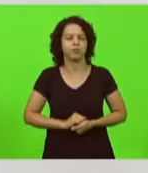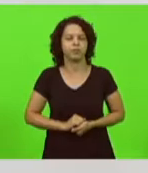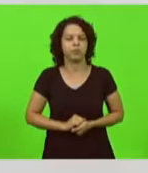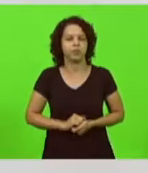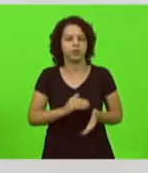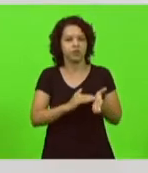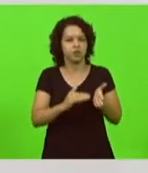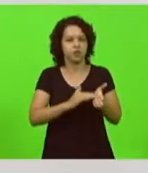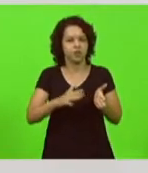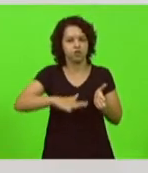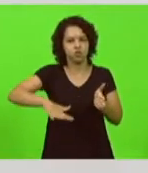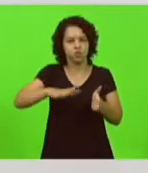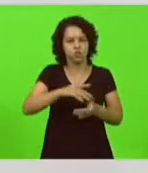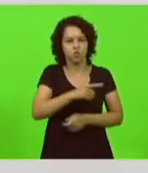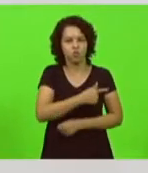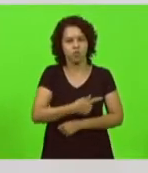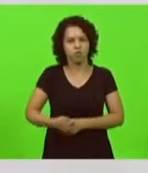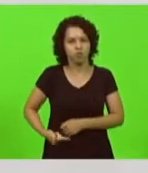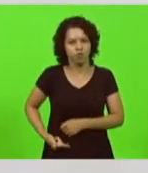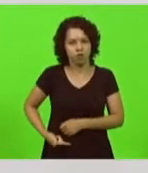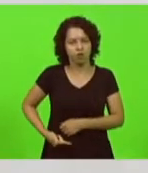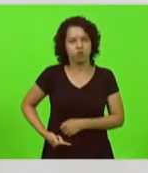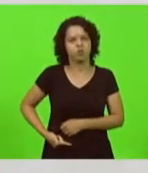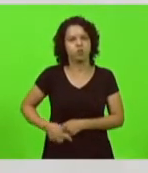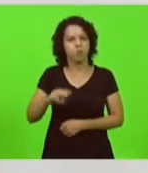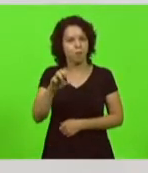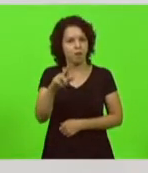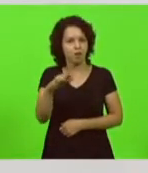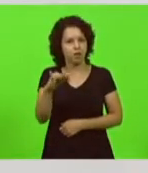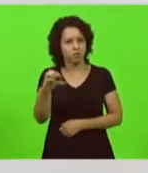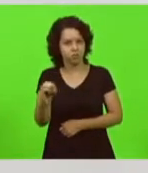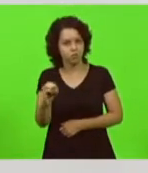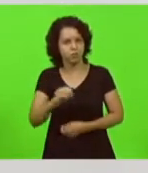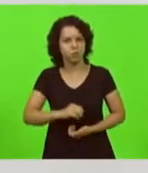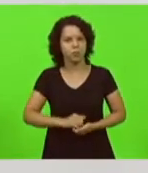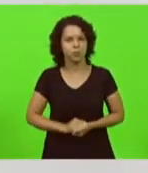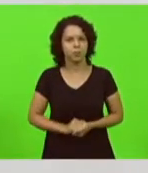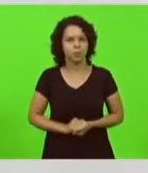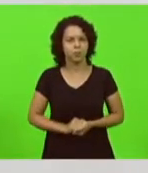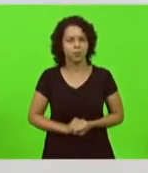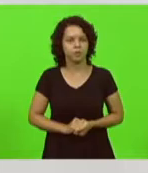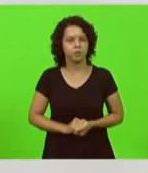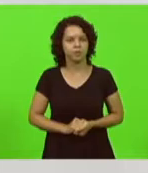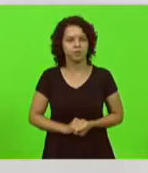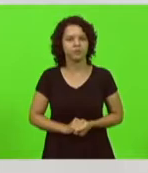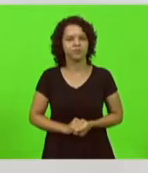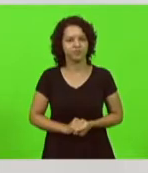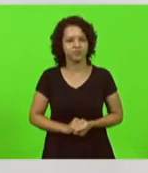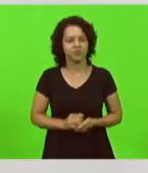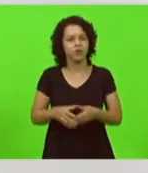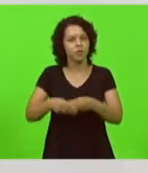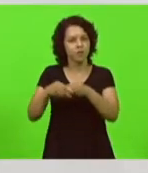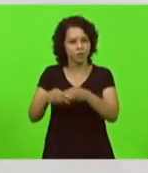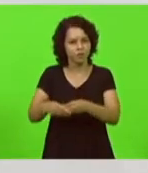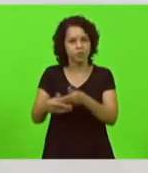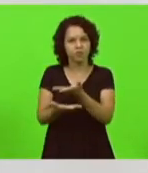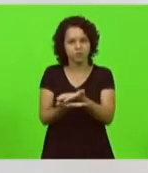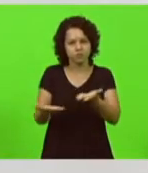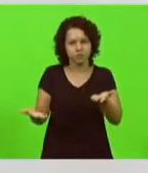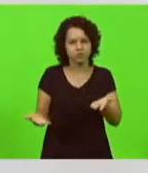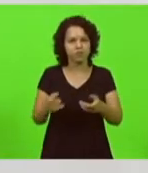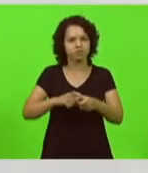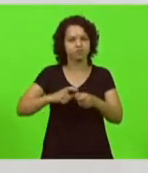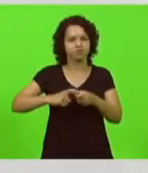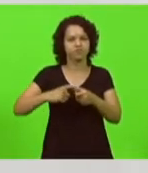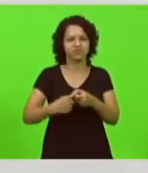Governo, Coronel Márcio Ferreira. Em seus nomes, saudar aos demais integrantes da administração estadual aqui